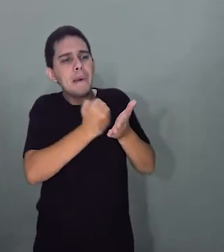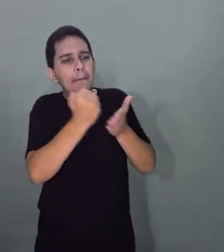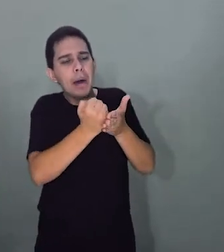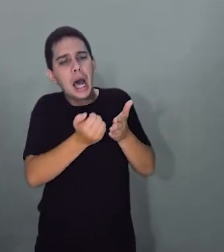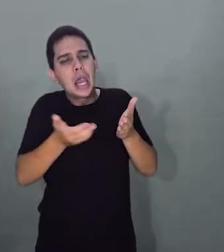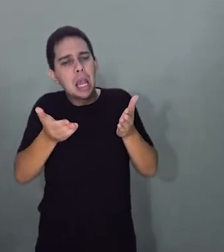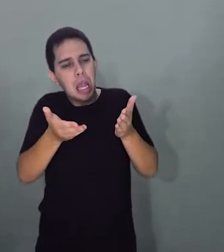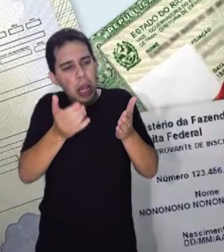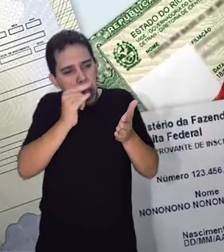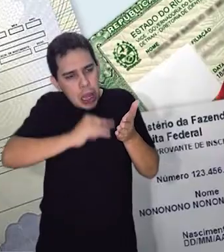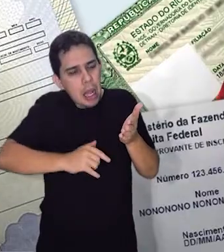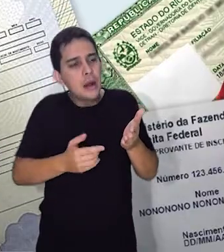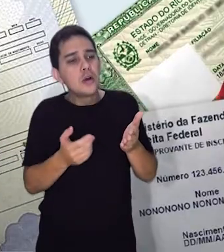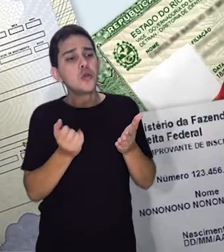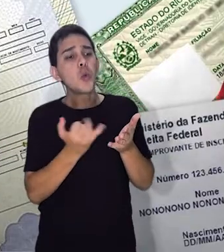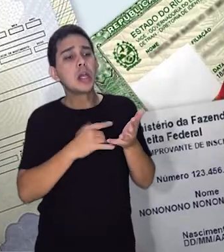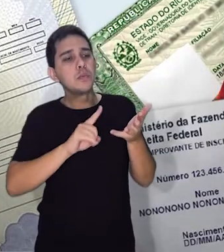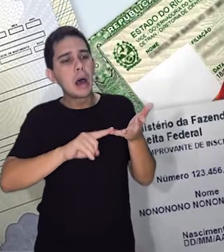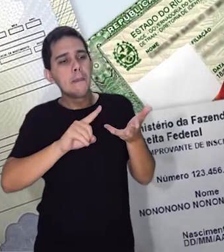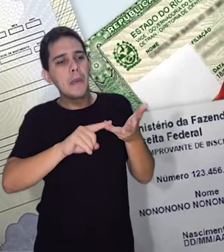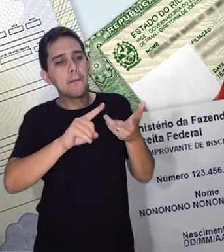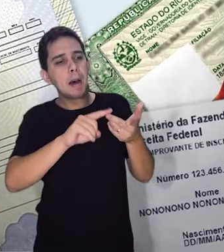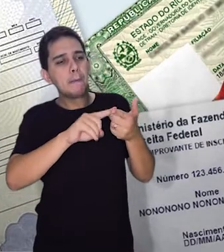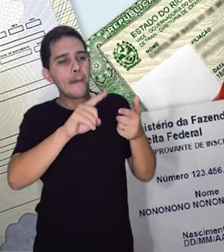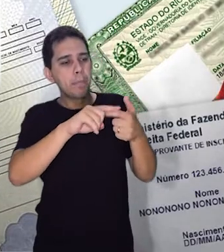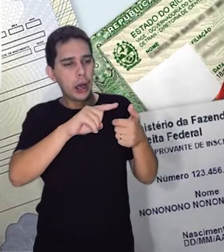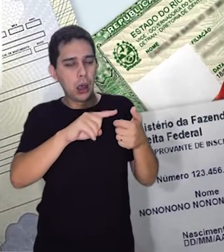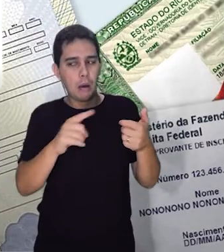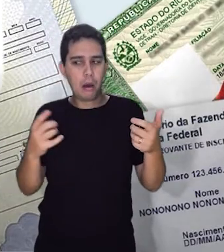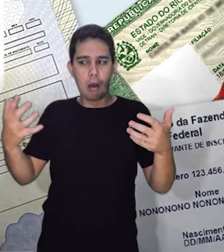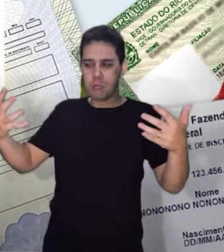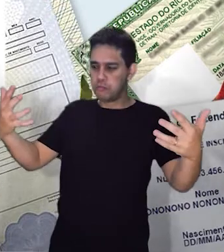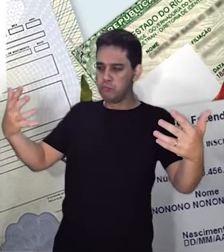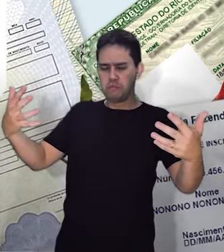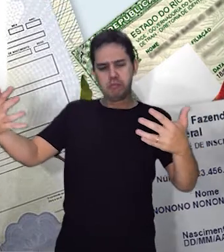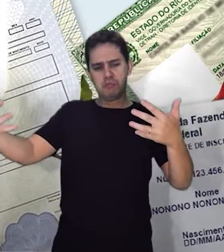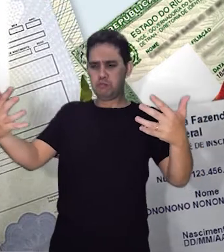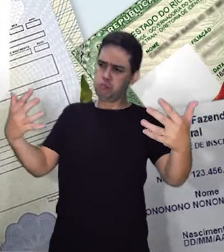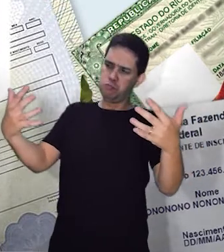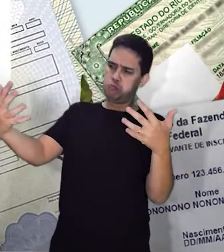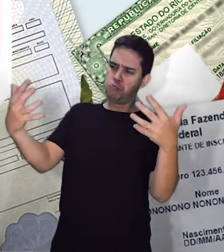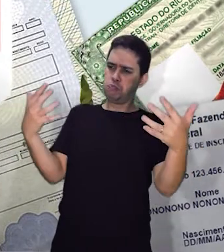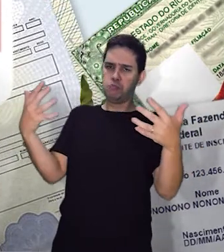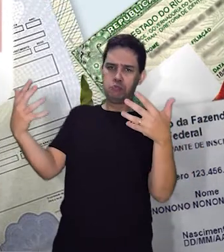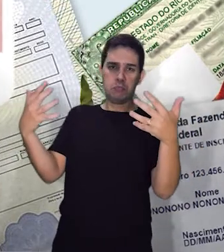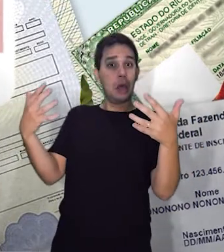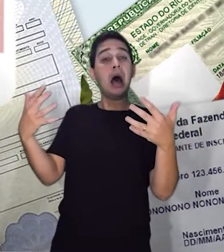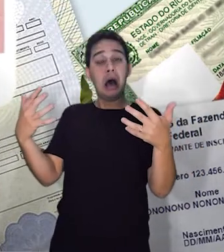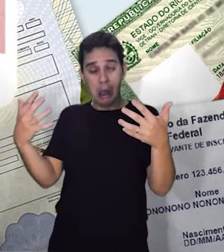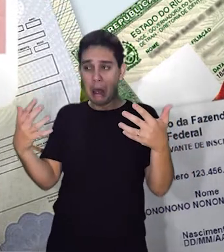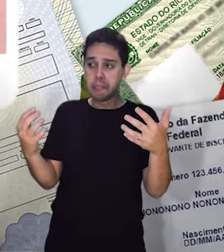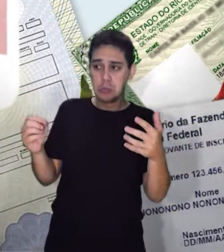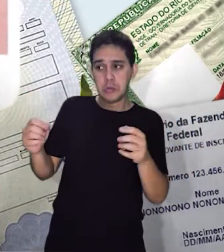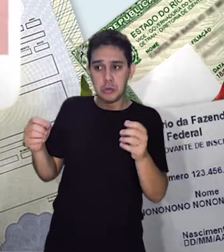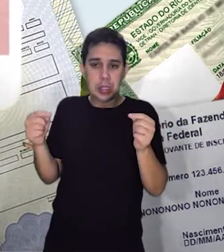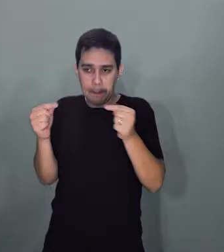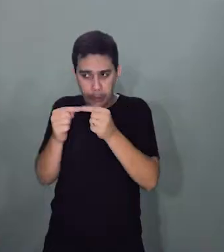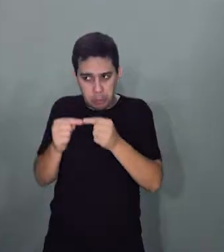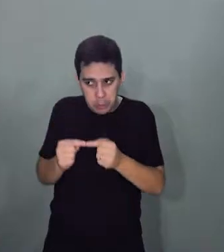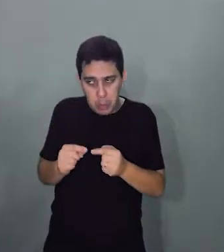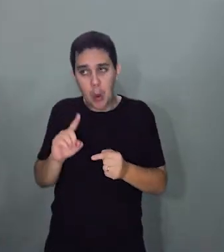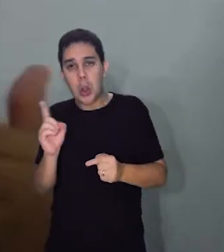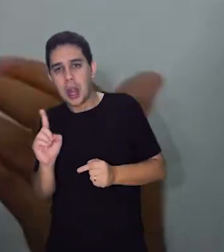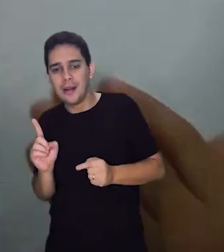de agosto de 2021 haverá expansão para mais maternidades. A gente tem buscado compreender,